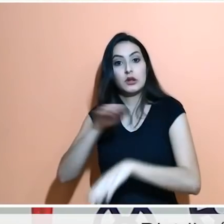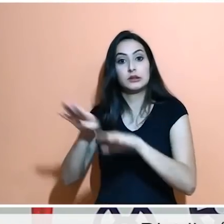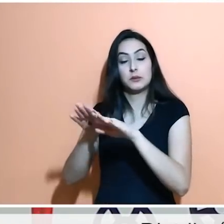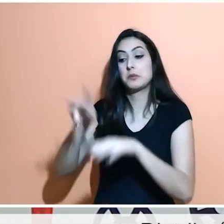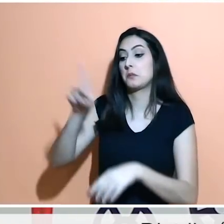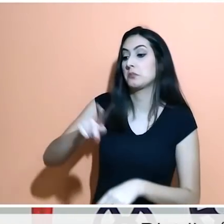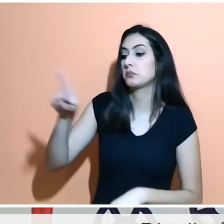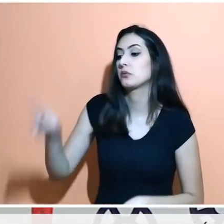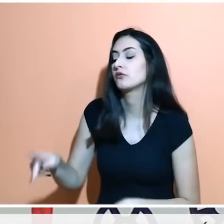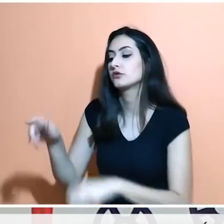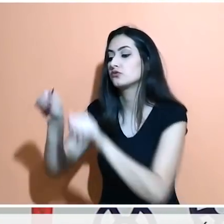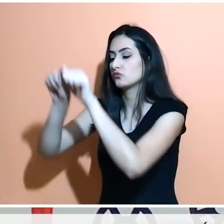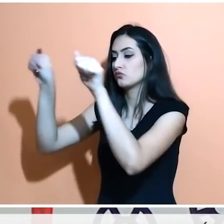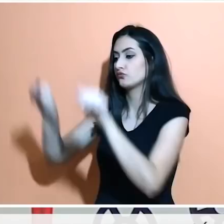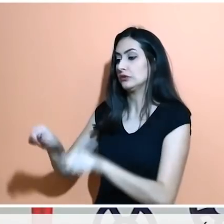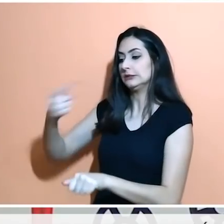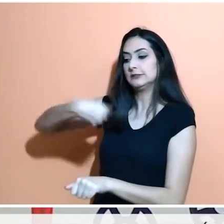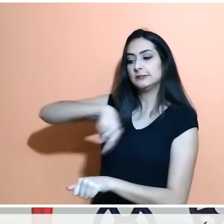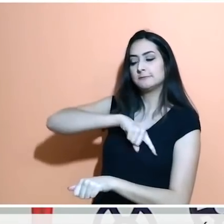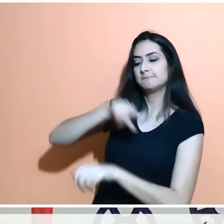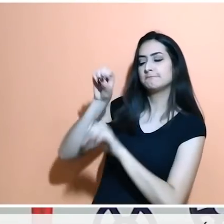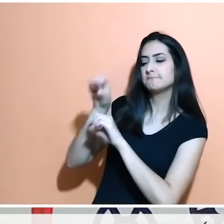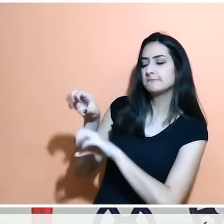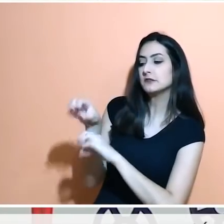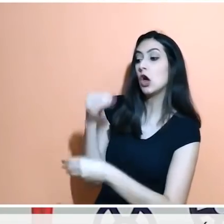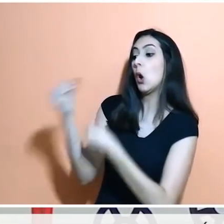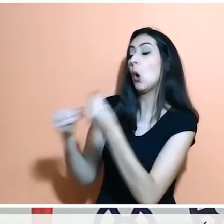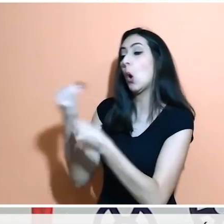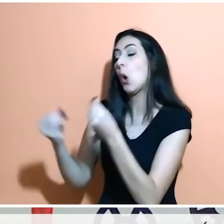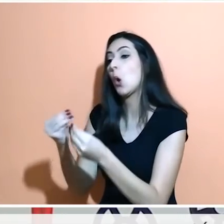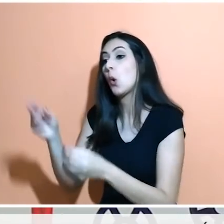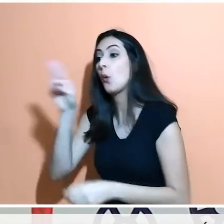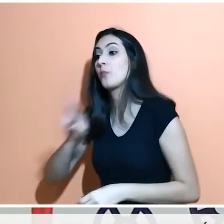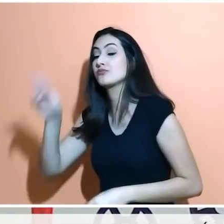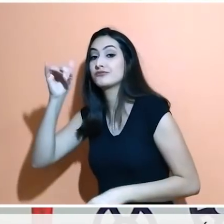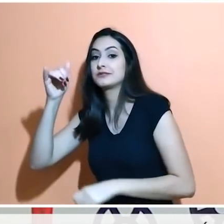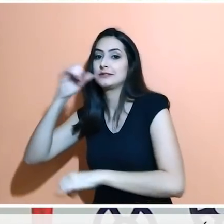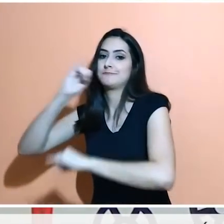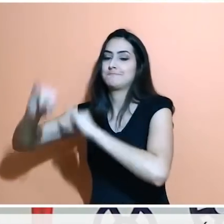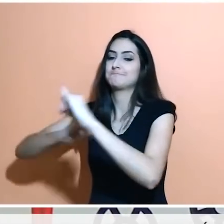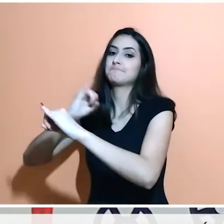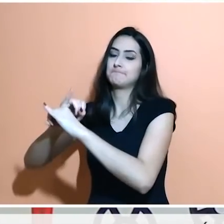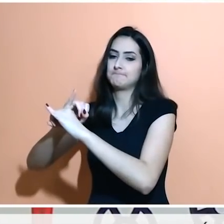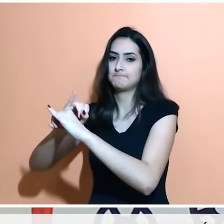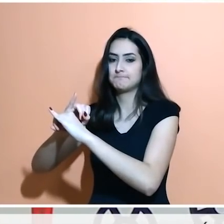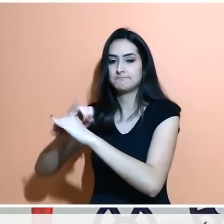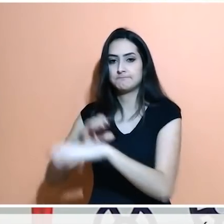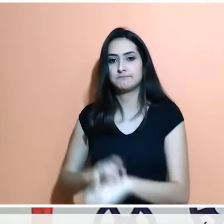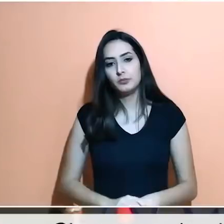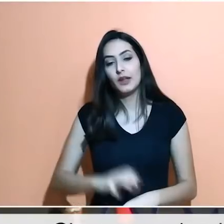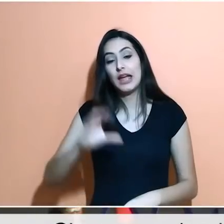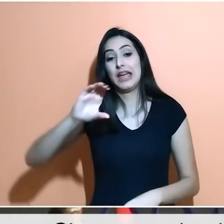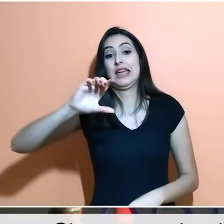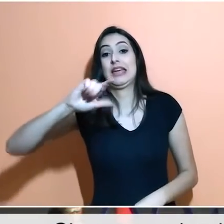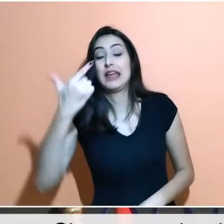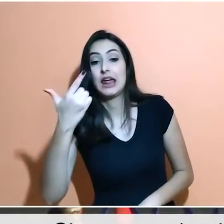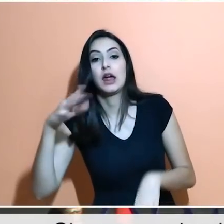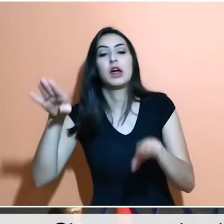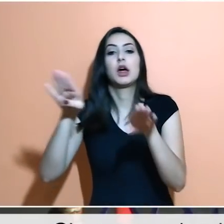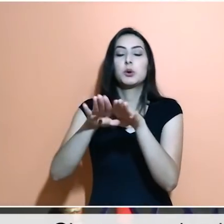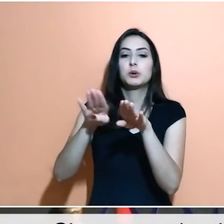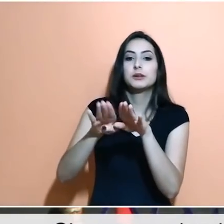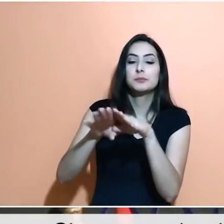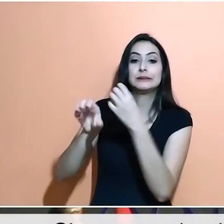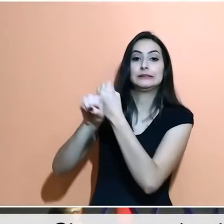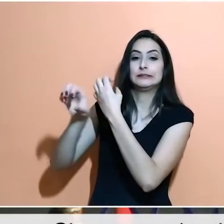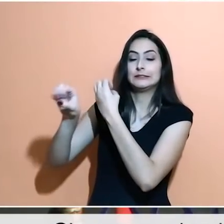para servidores docentes e técnico-administrativos, apoiando todos aqueles que não são nativos digitais. Claro que a implantação